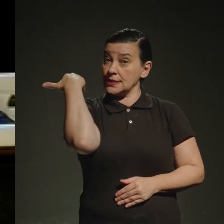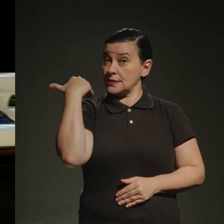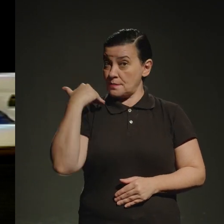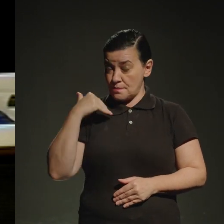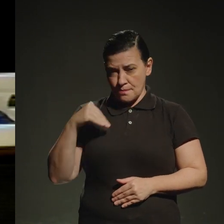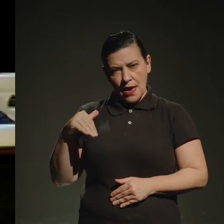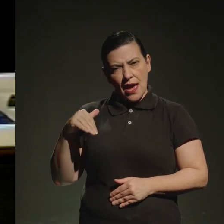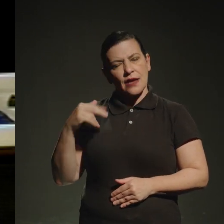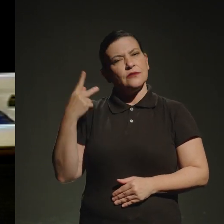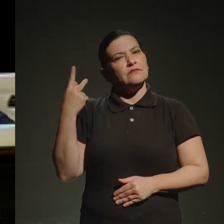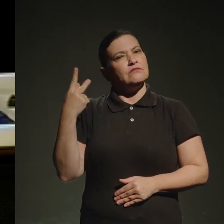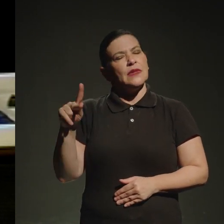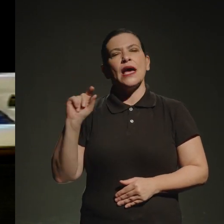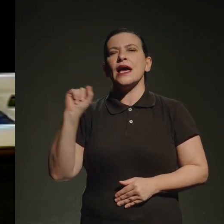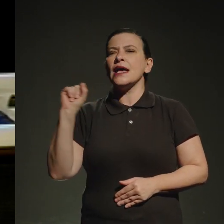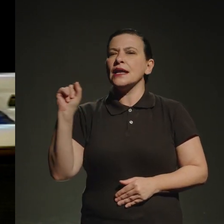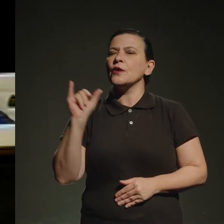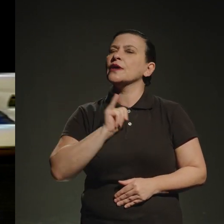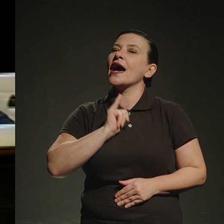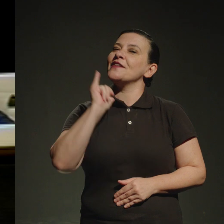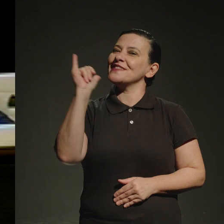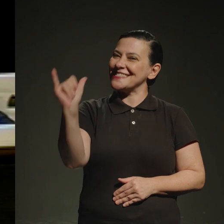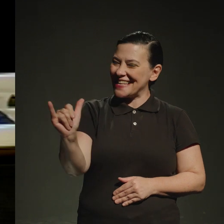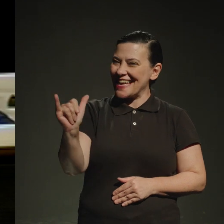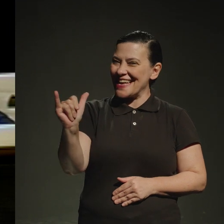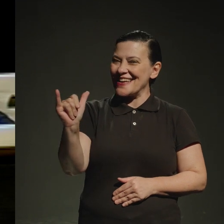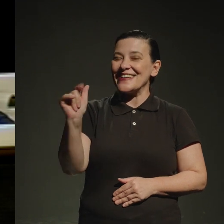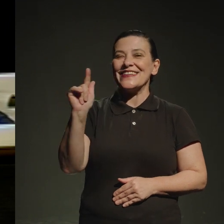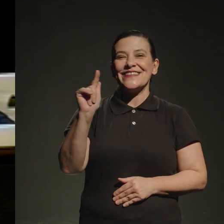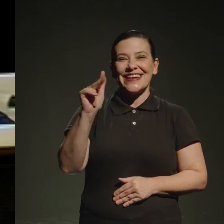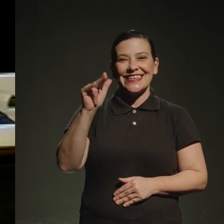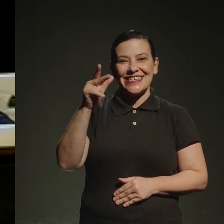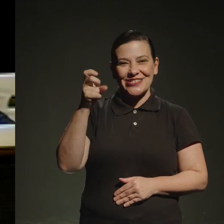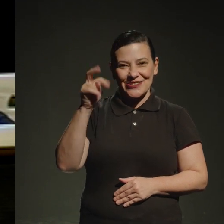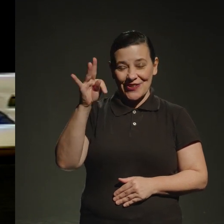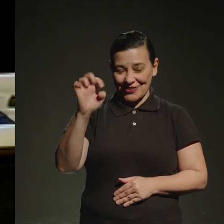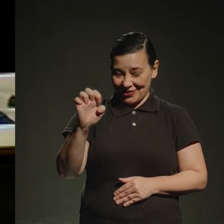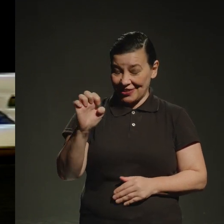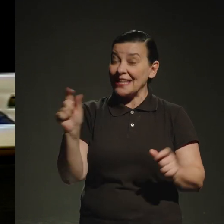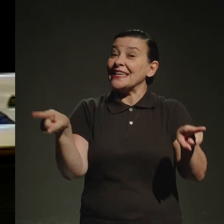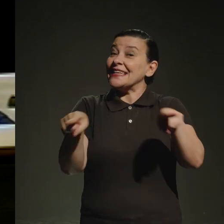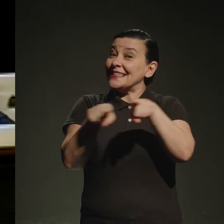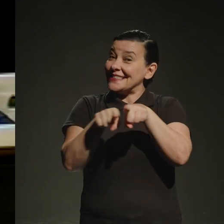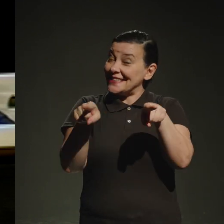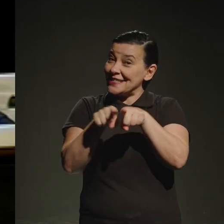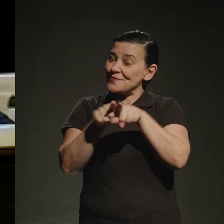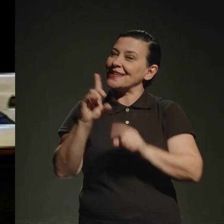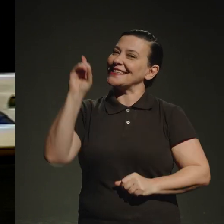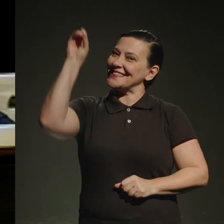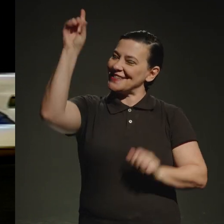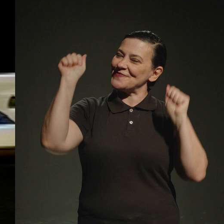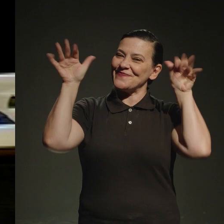um outro personagem chamado o Homem da Mancha. Esse Homem da Mancha tem o Dom Quixote dentro dele, e o Dom Quixote dentro dele tem